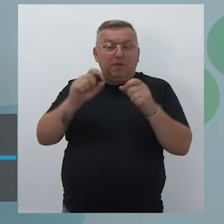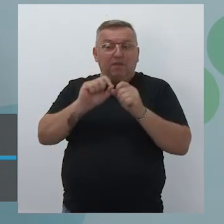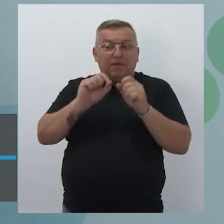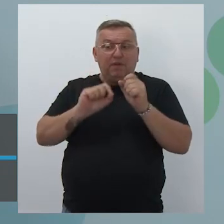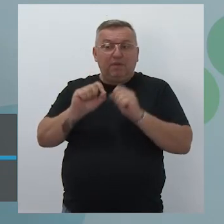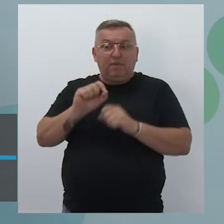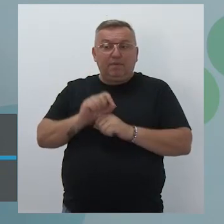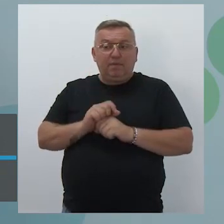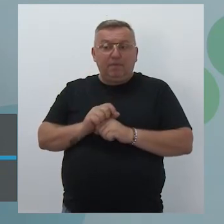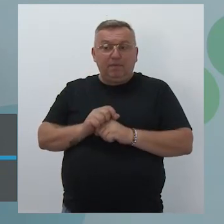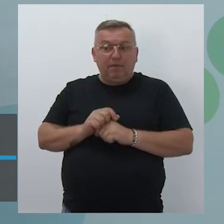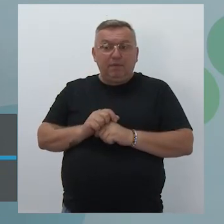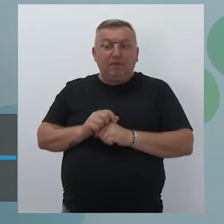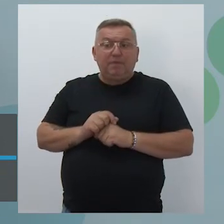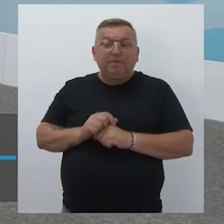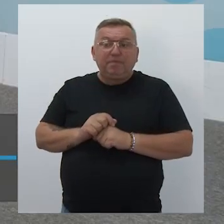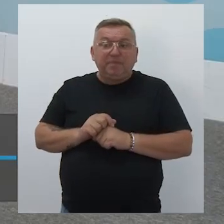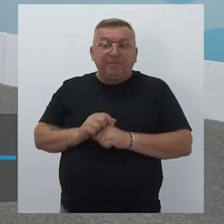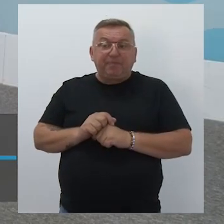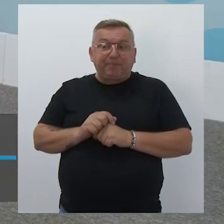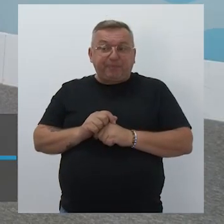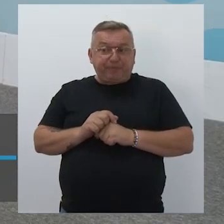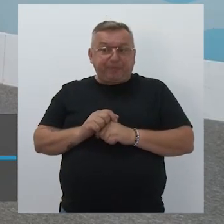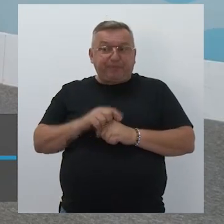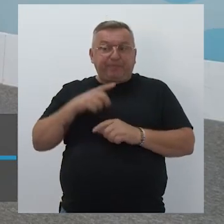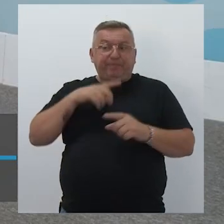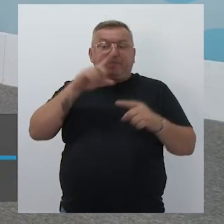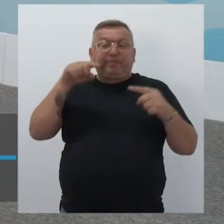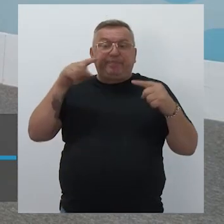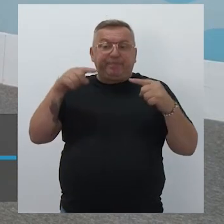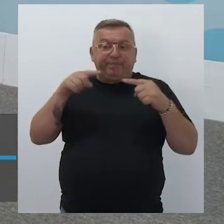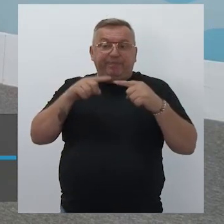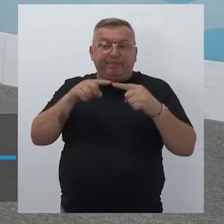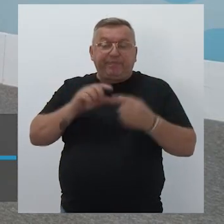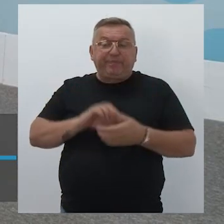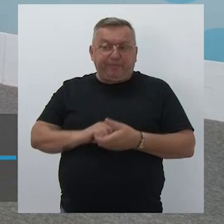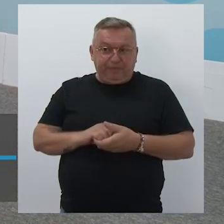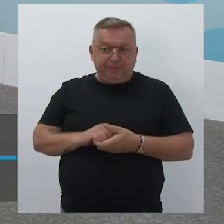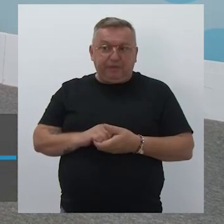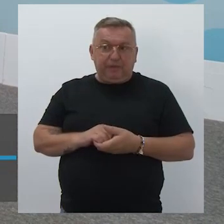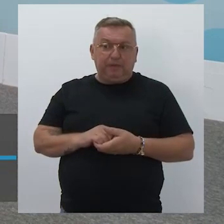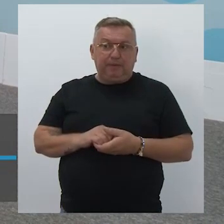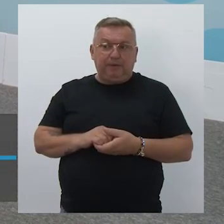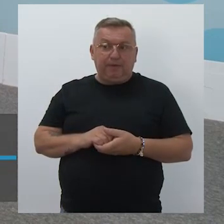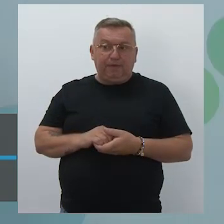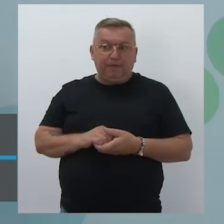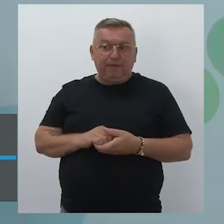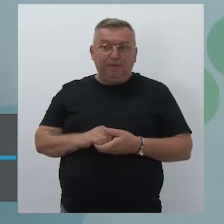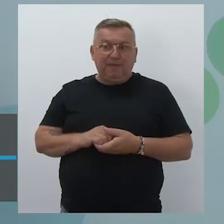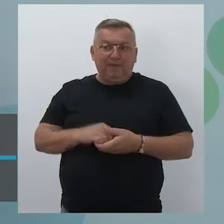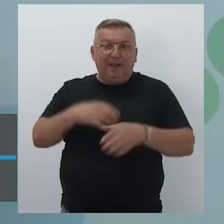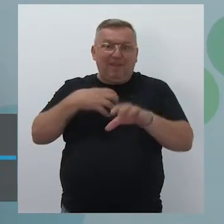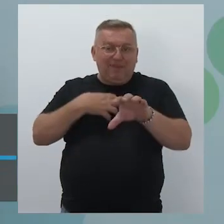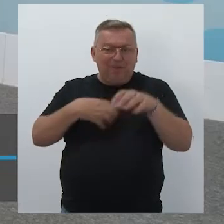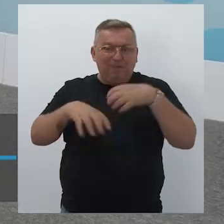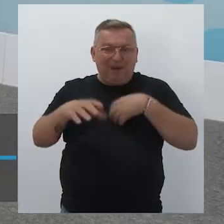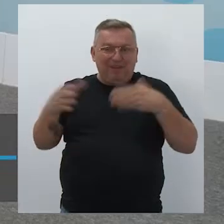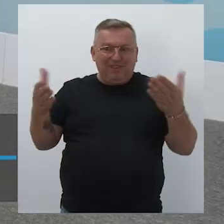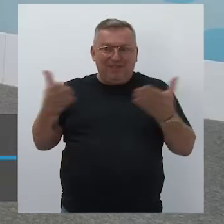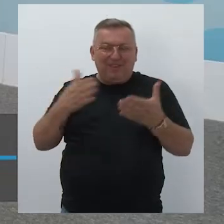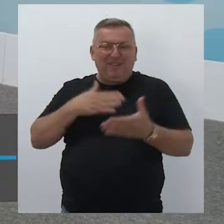de um começar. De uma intencionalidade. De uma intencionalidade. Obrigado, Tânia. Ela foi empática comigo